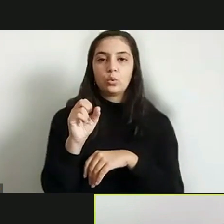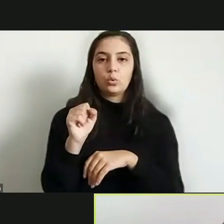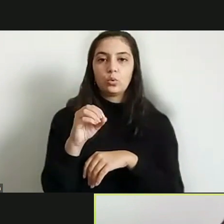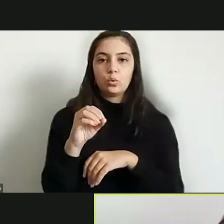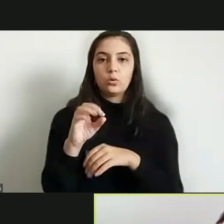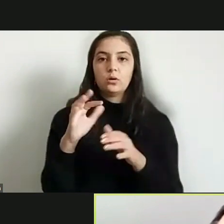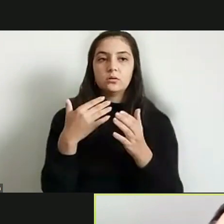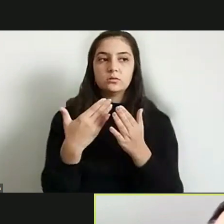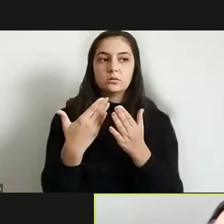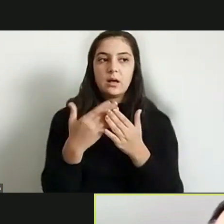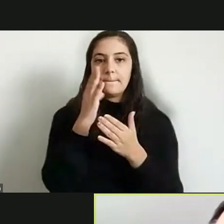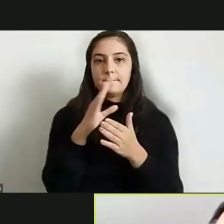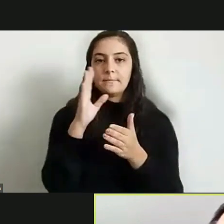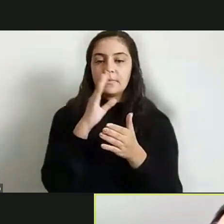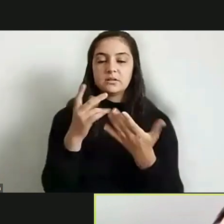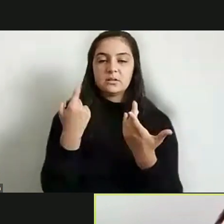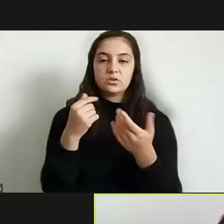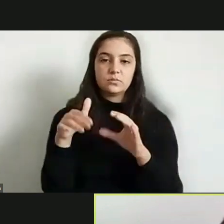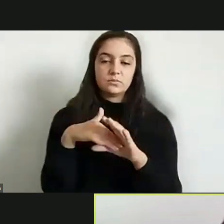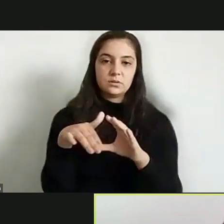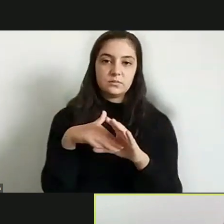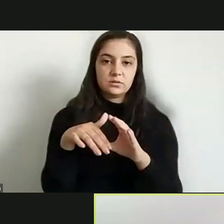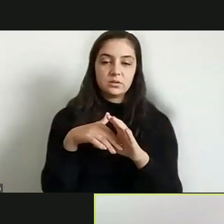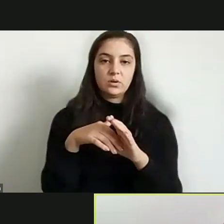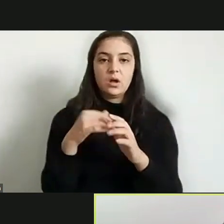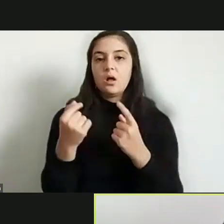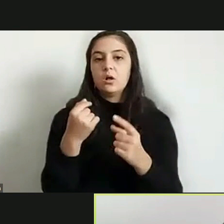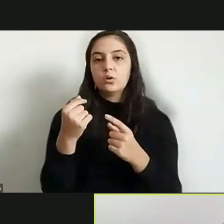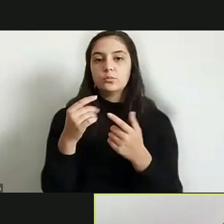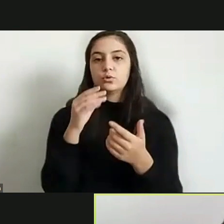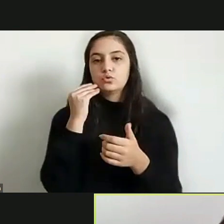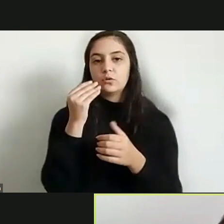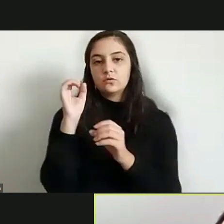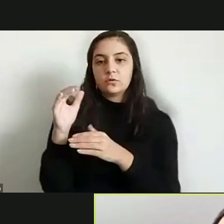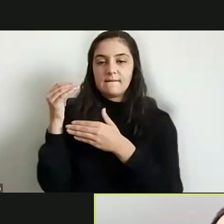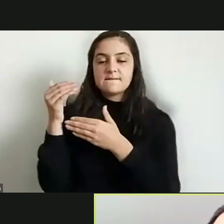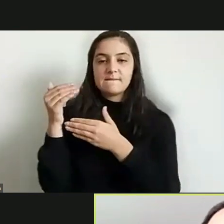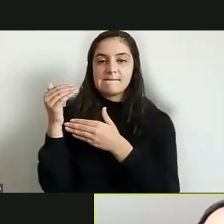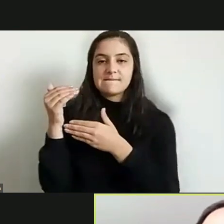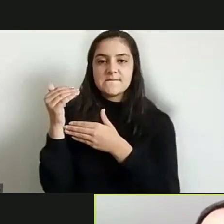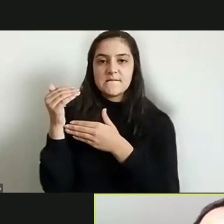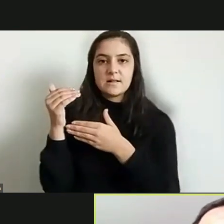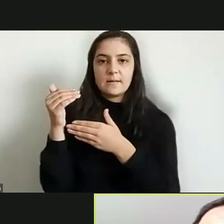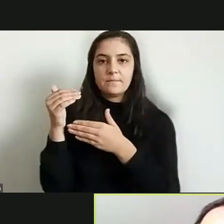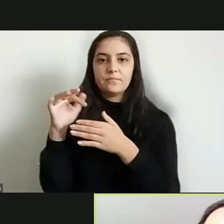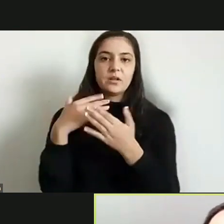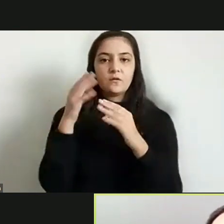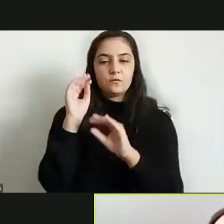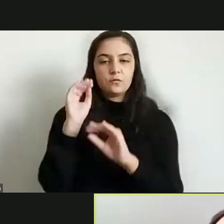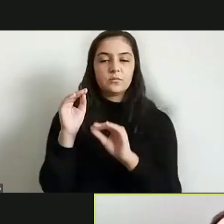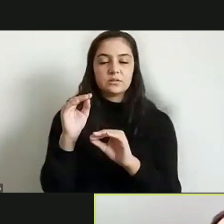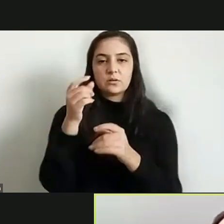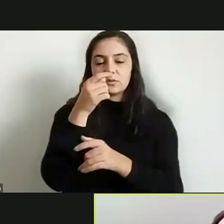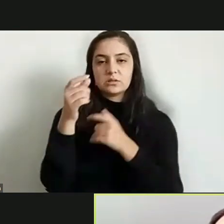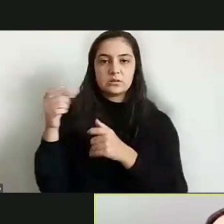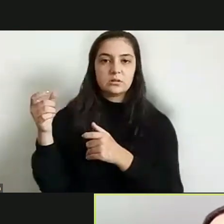multiplicar várias práticas de participação, muitas delas focadas nos mais jovens, com mecanismos, digamos, de formação para a cidadania. Portanto, há